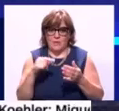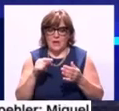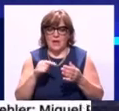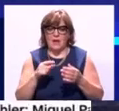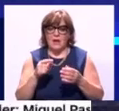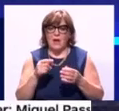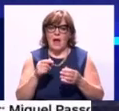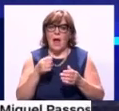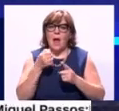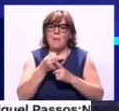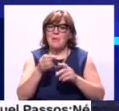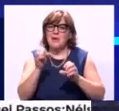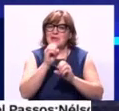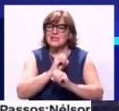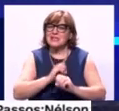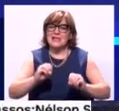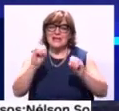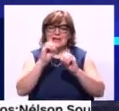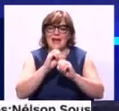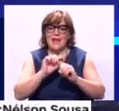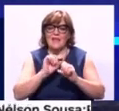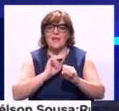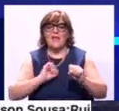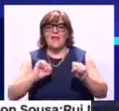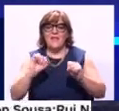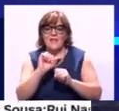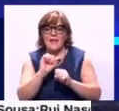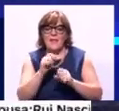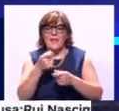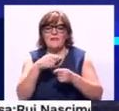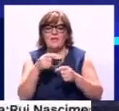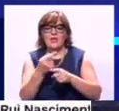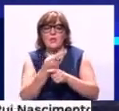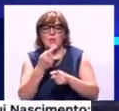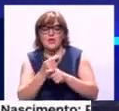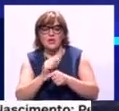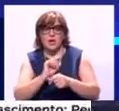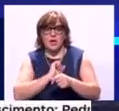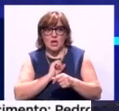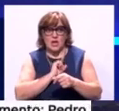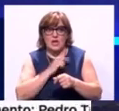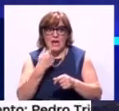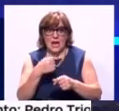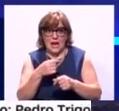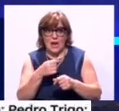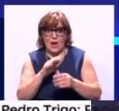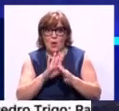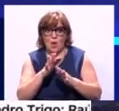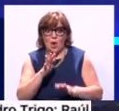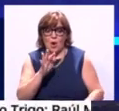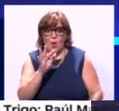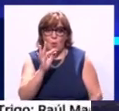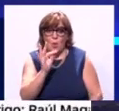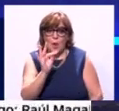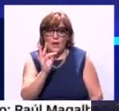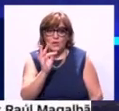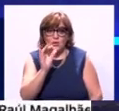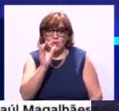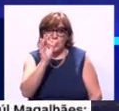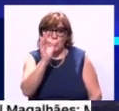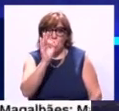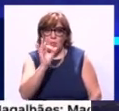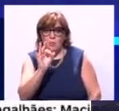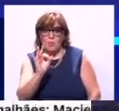nessa fatia importantíssima da exposição, do merchandising. Na nossa fatia, representa 4%.